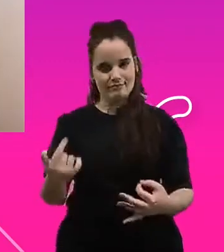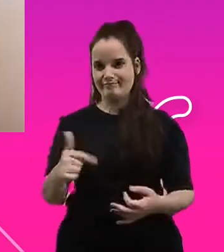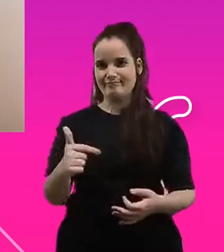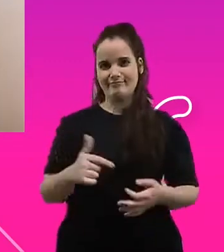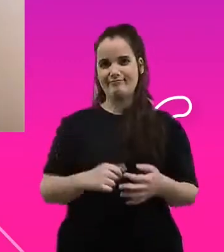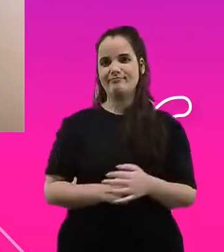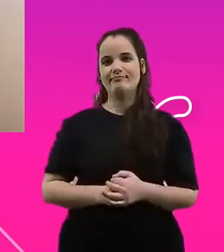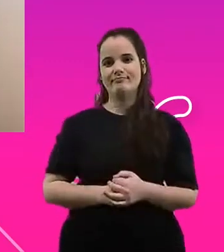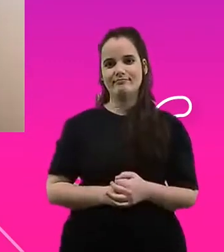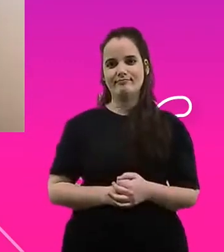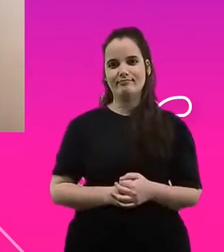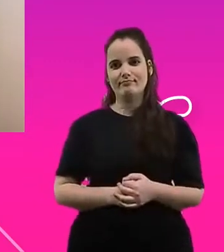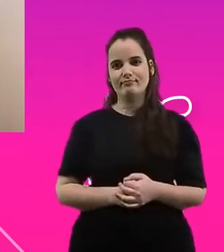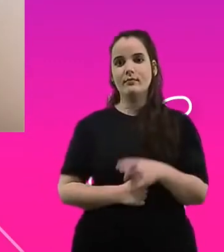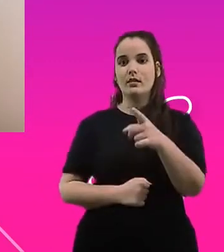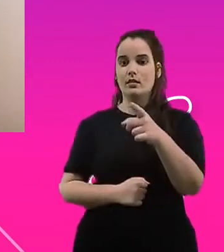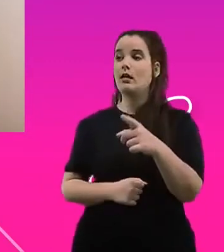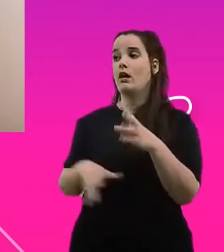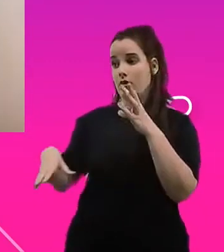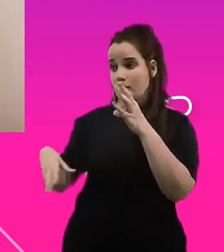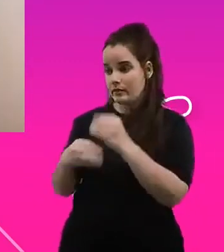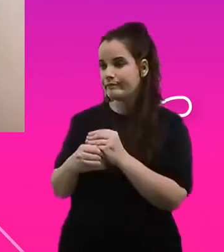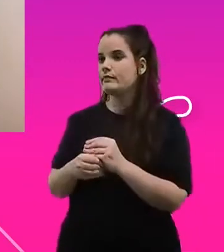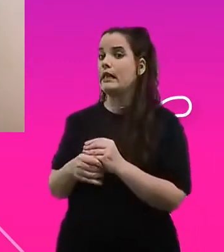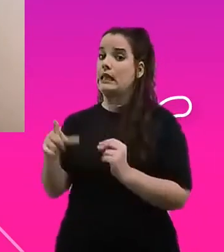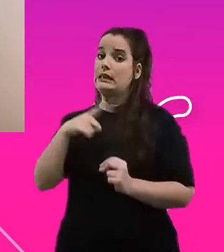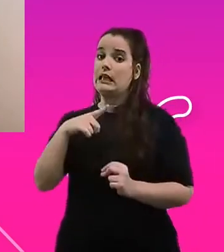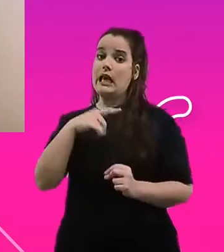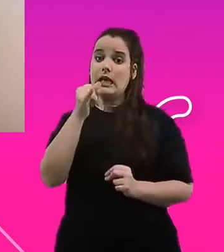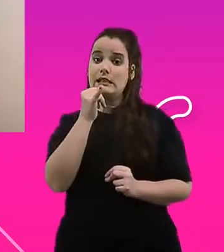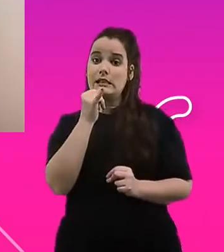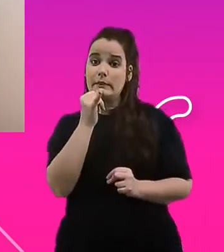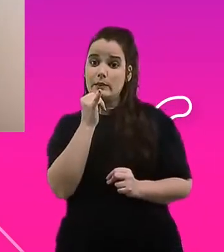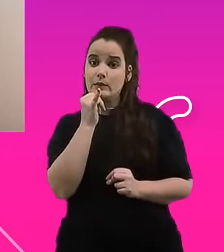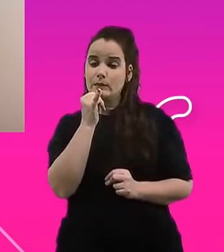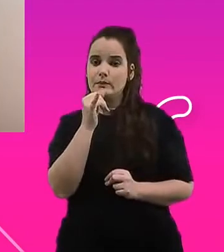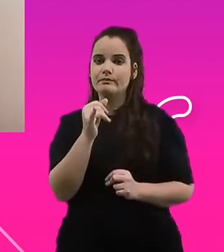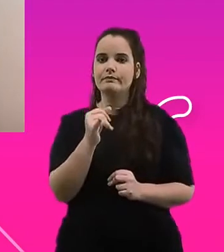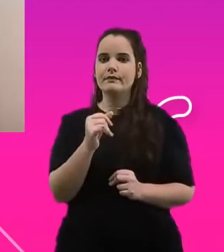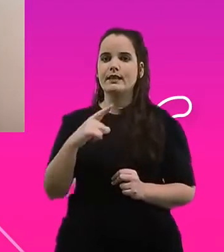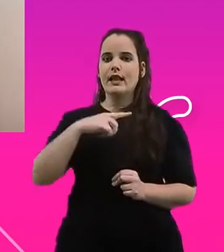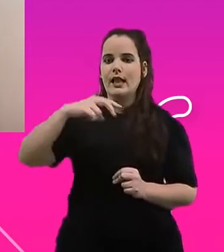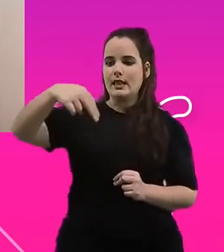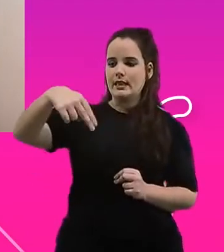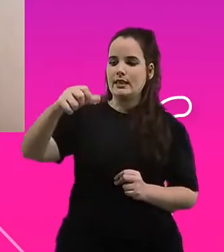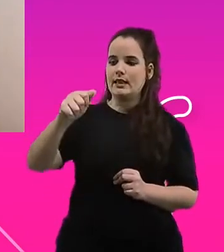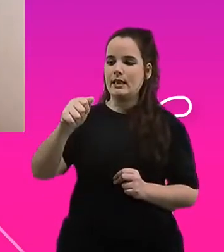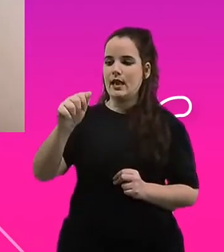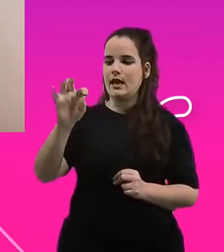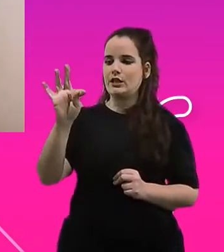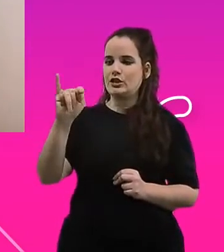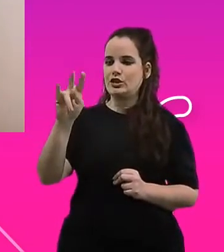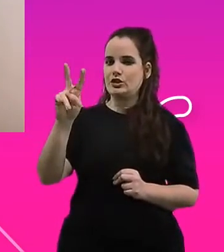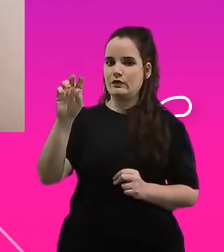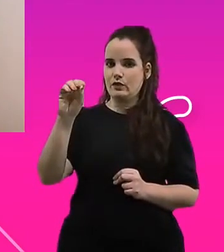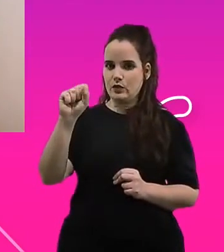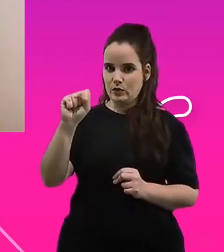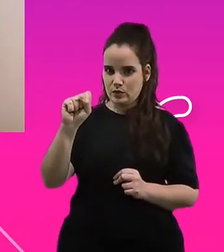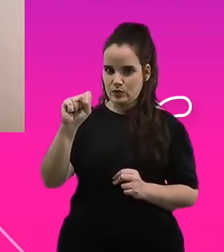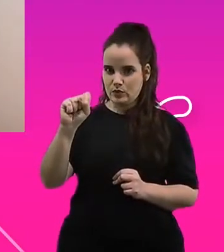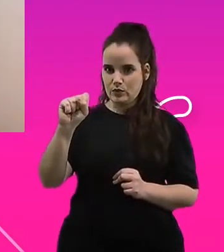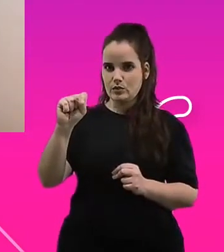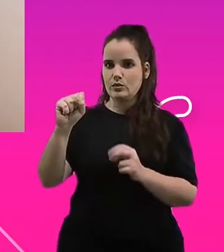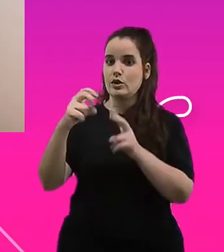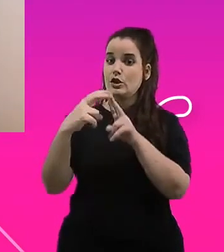Eu acho que tem um exemplo aqui bacana dos nativos digitais, assim, da molecada mais nova. Eu aprendi